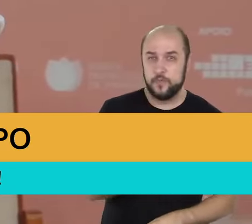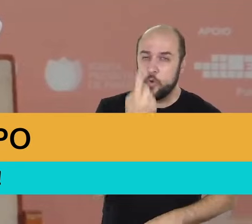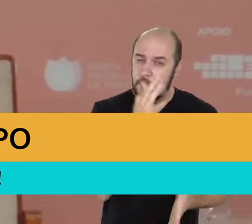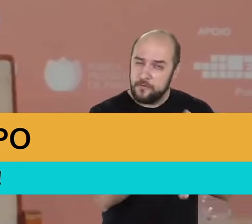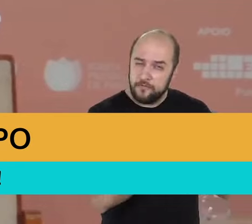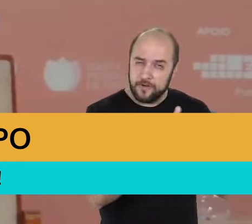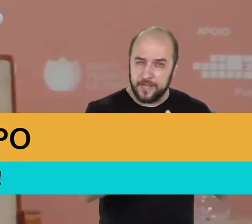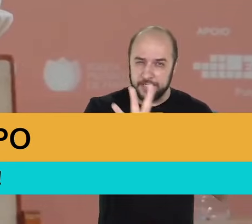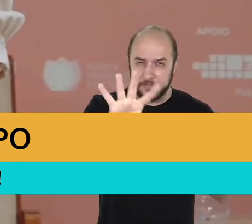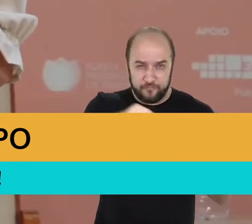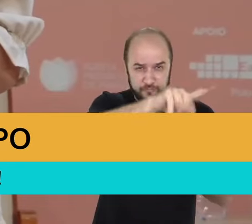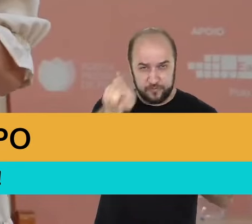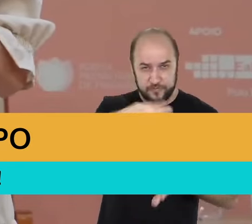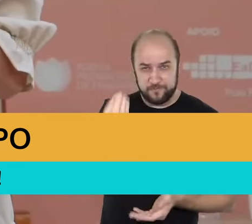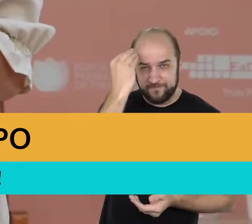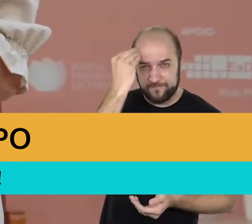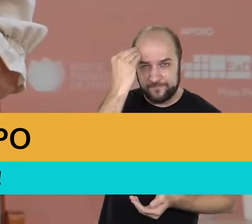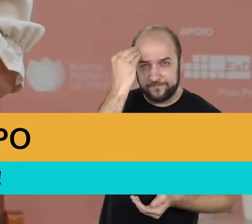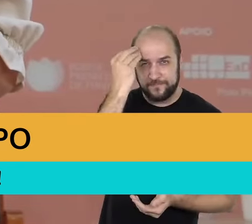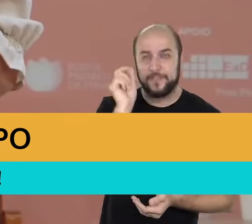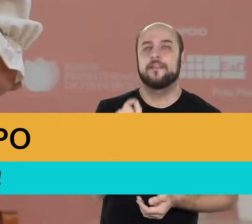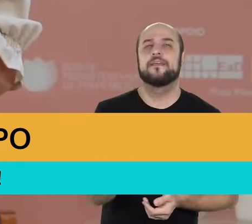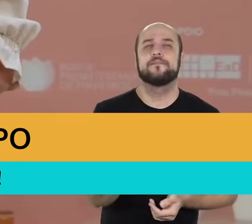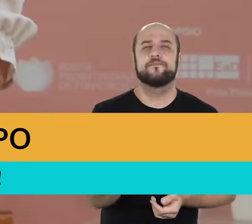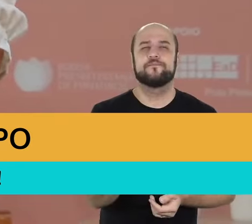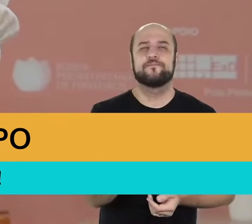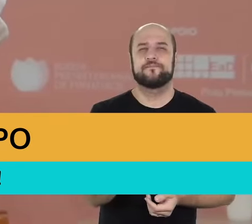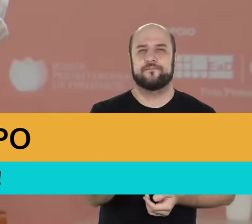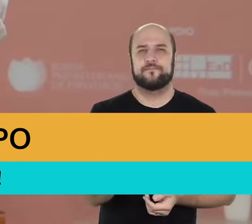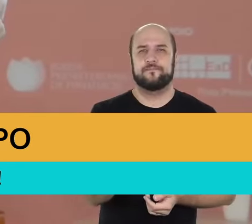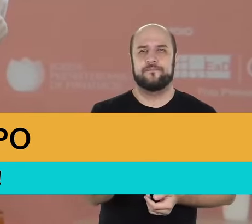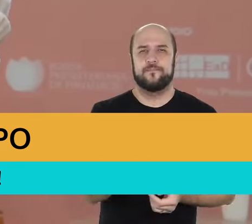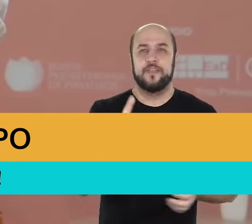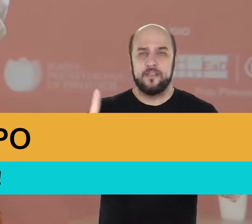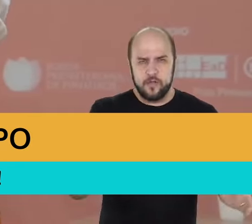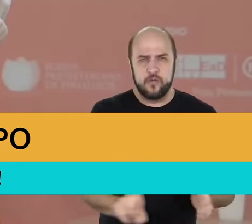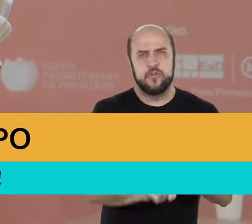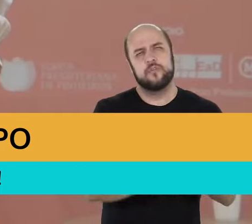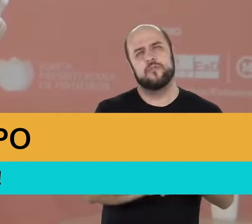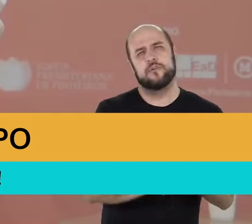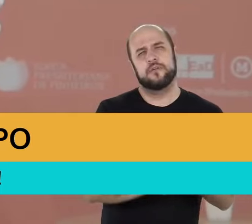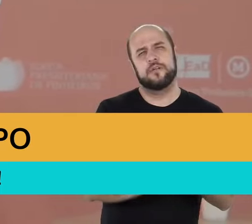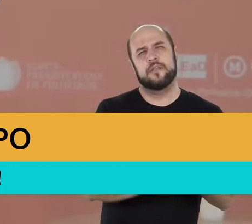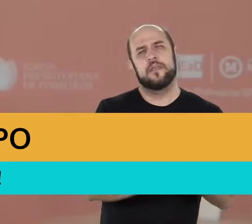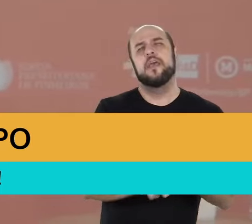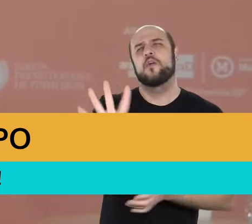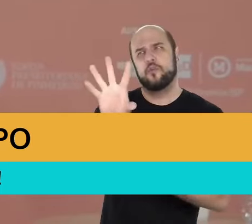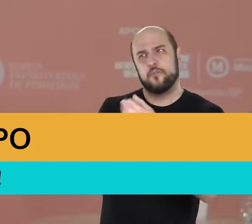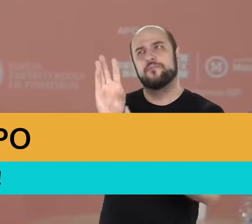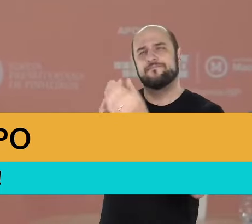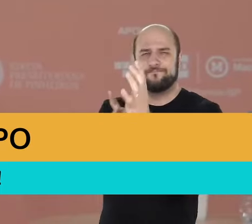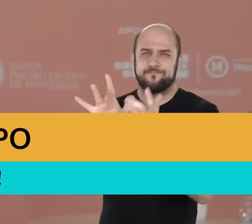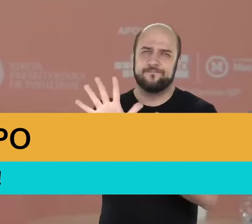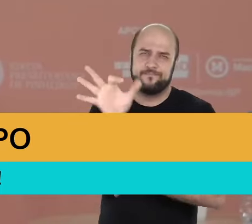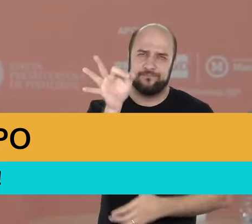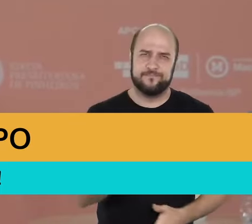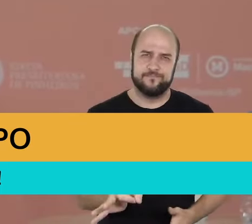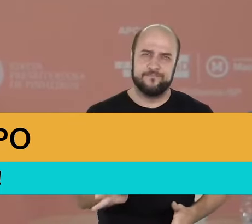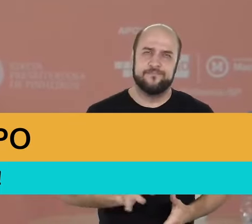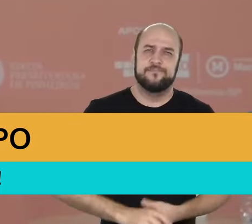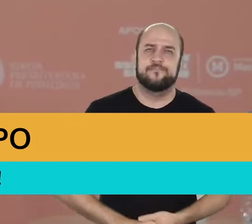única frase do que eu falei hoje, seria incluir é ser o imitador de Cristo. E